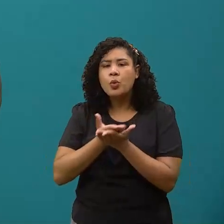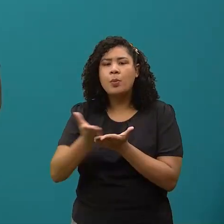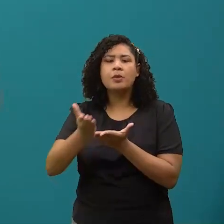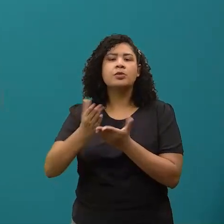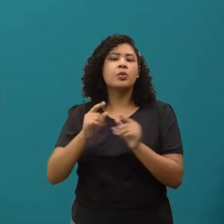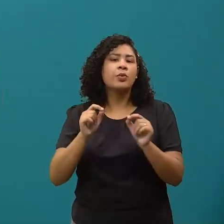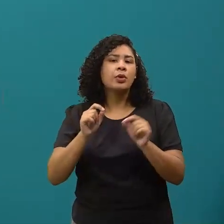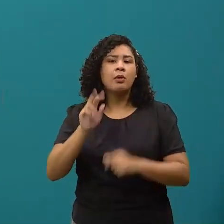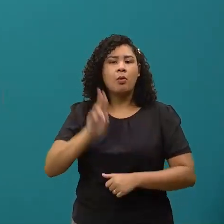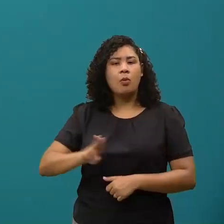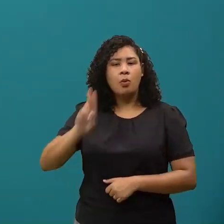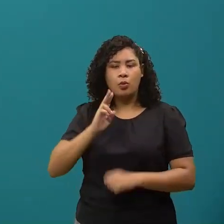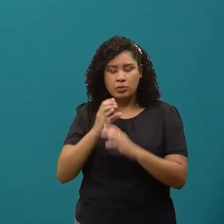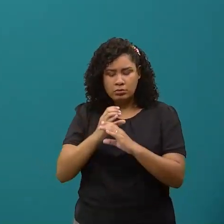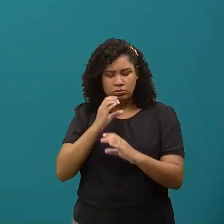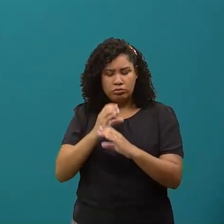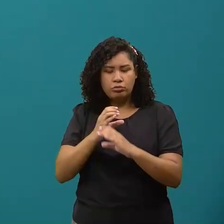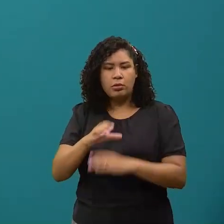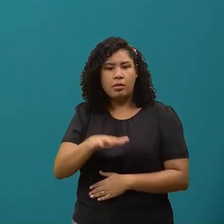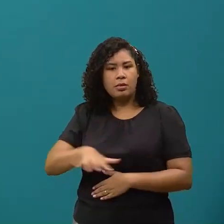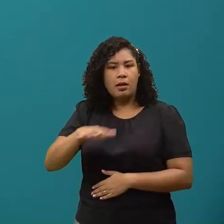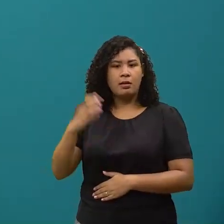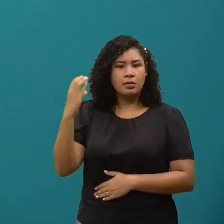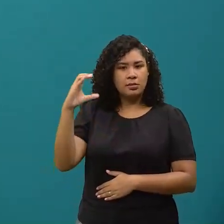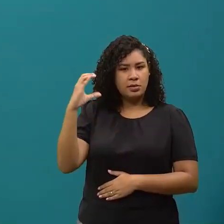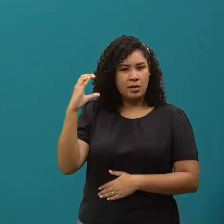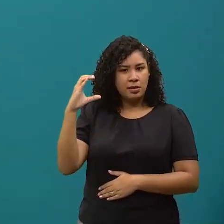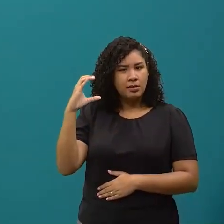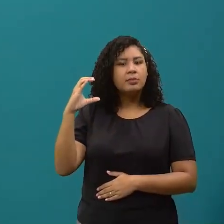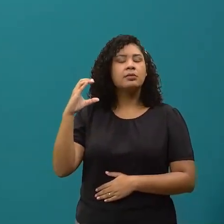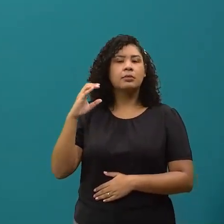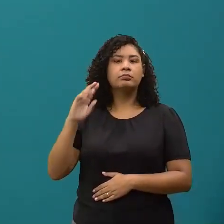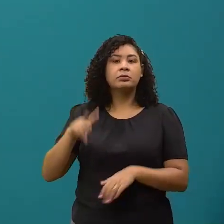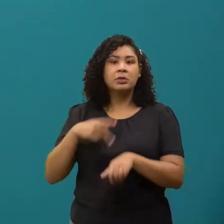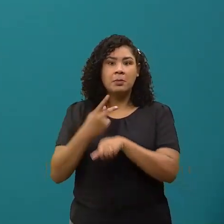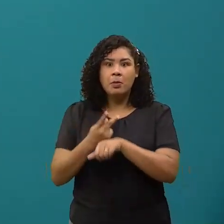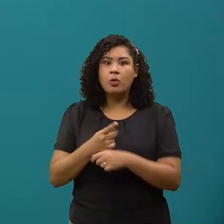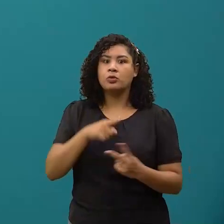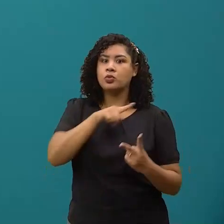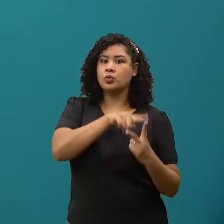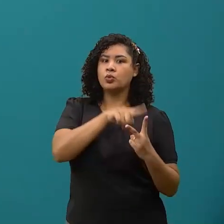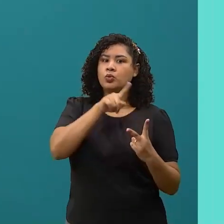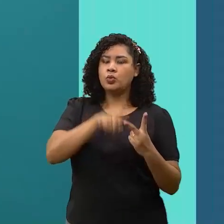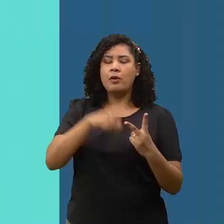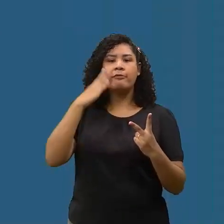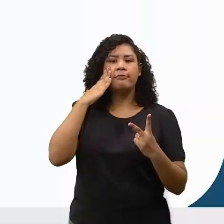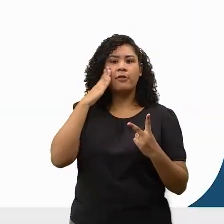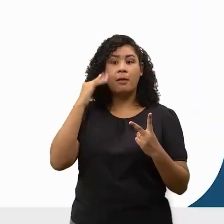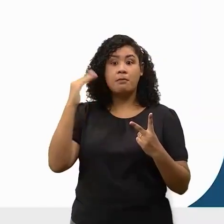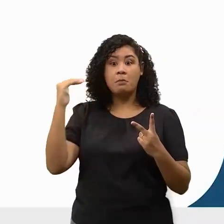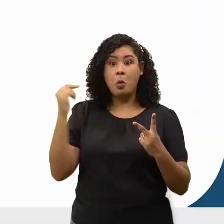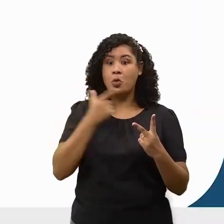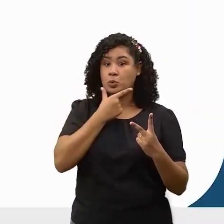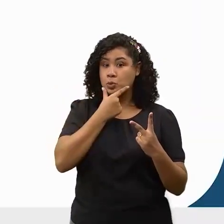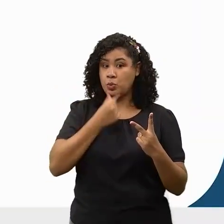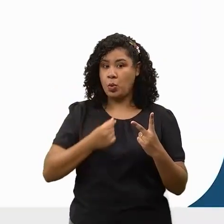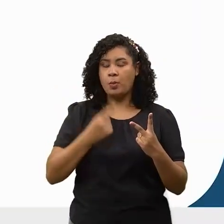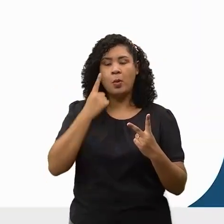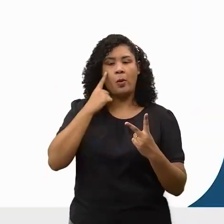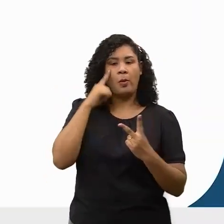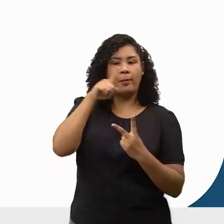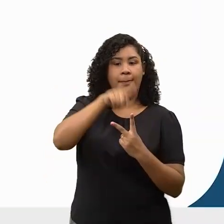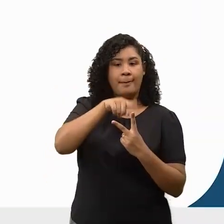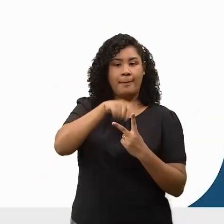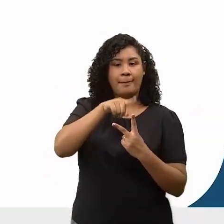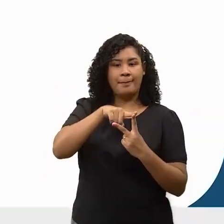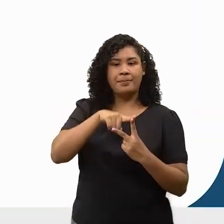mais utilizados no mundo científico com dois cientistas extremamente famosos. Um que é o